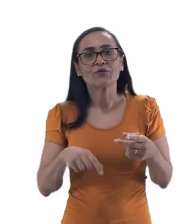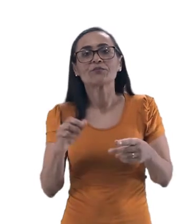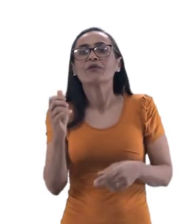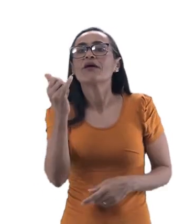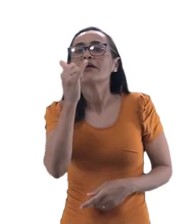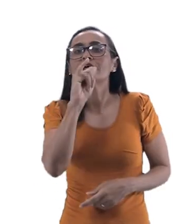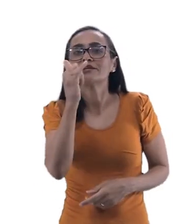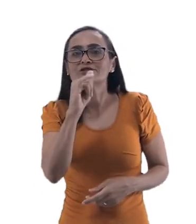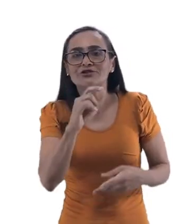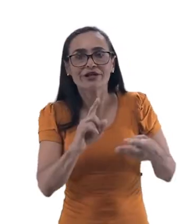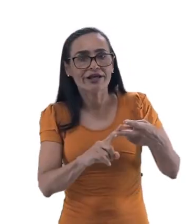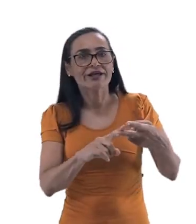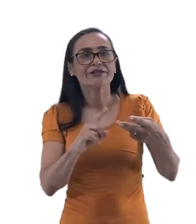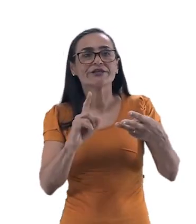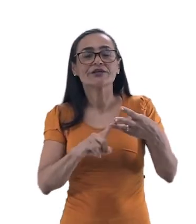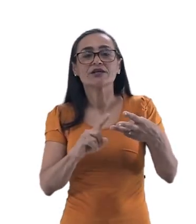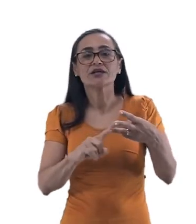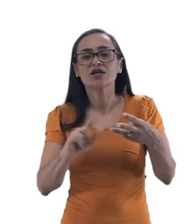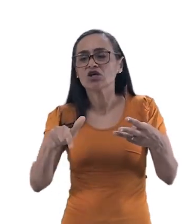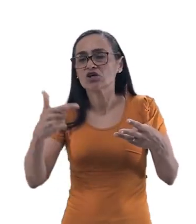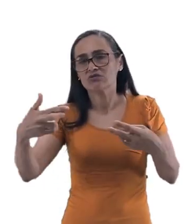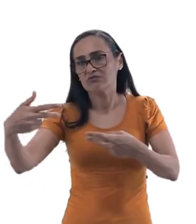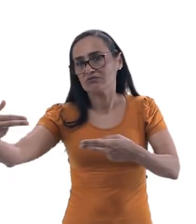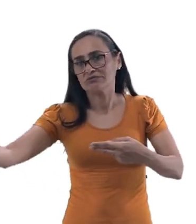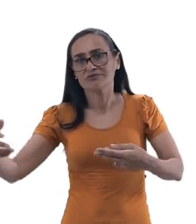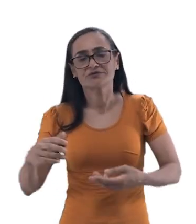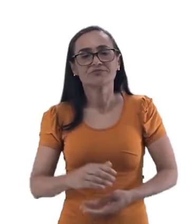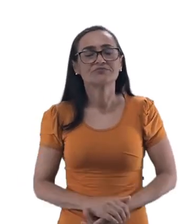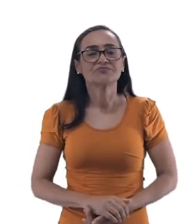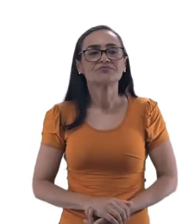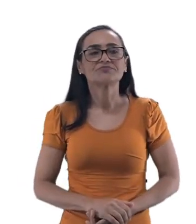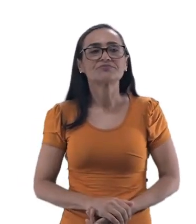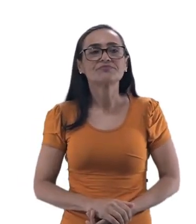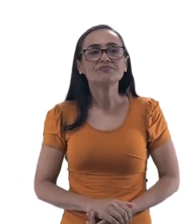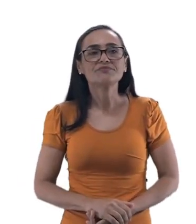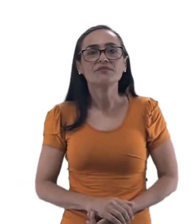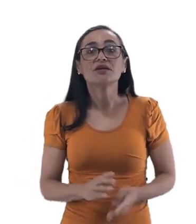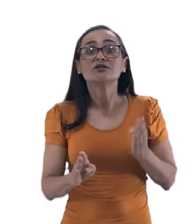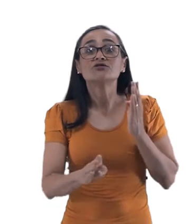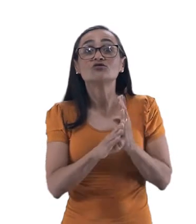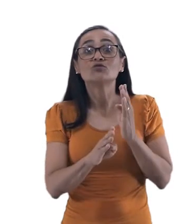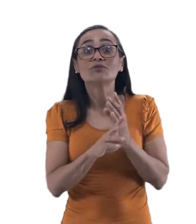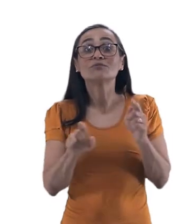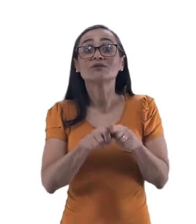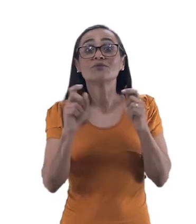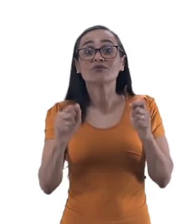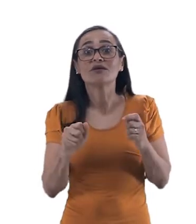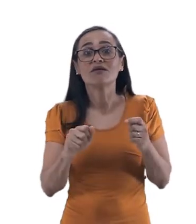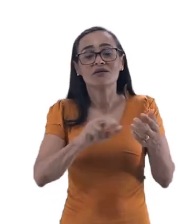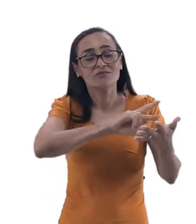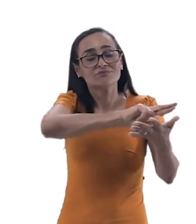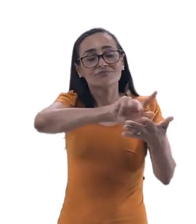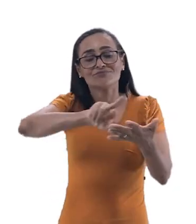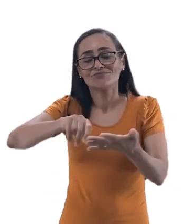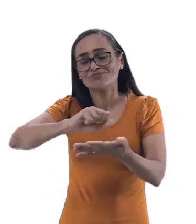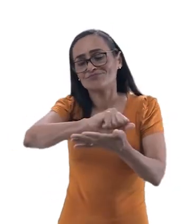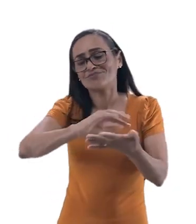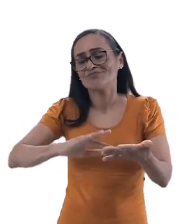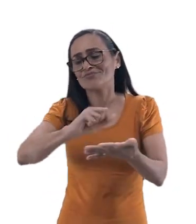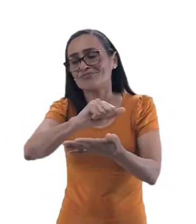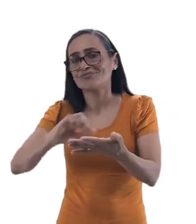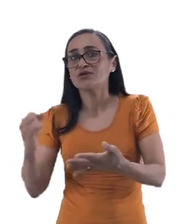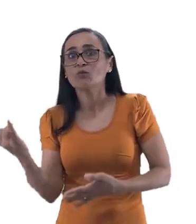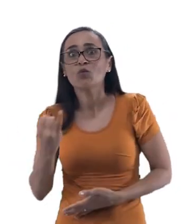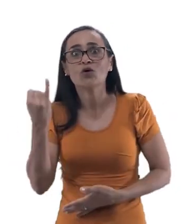aluguel, energia elétrica e depreciação. Ok? Identificamos também uma série de